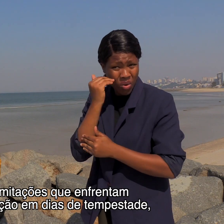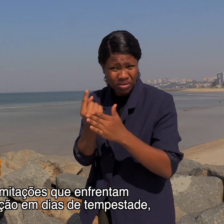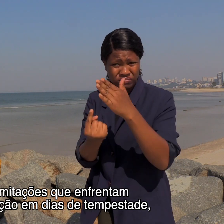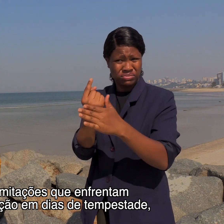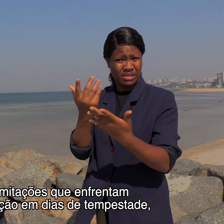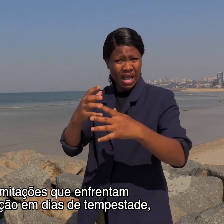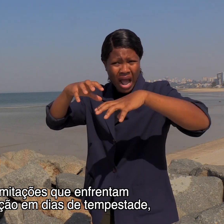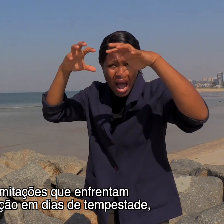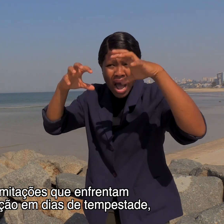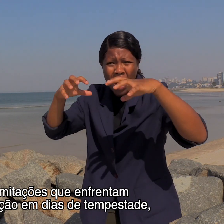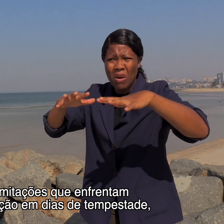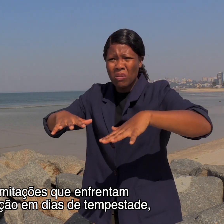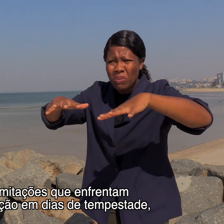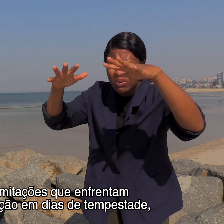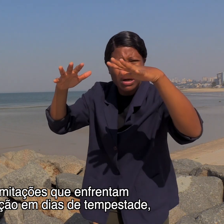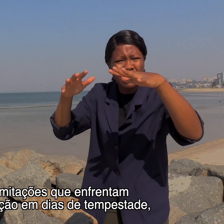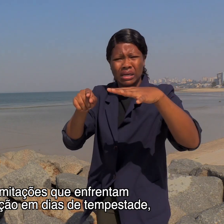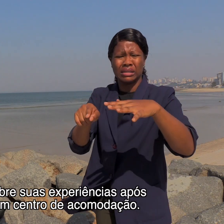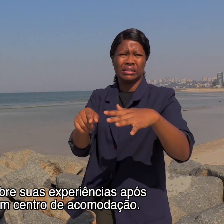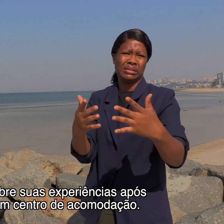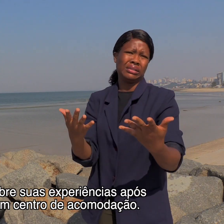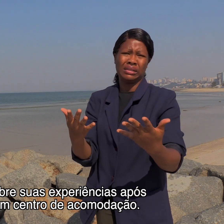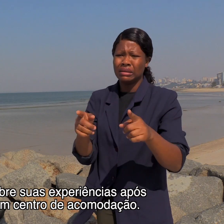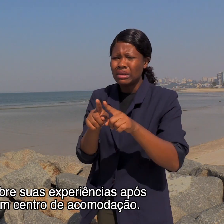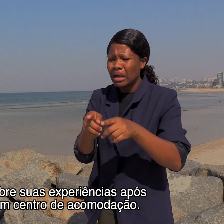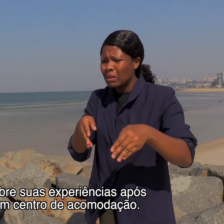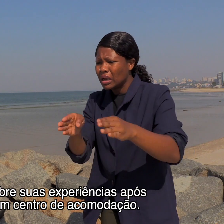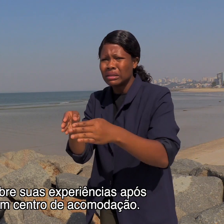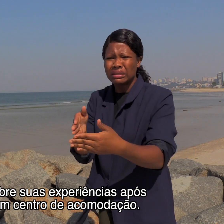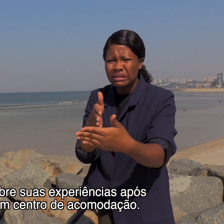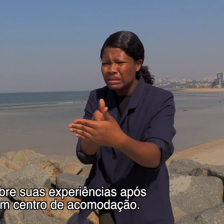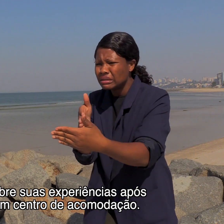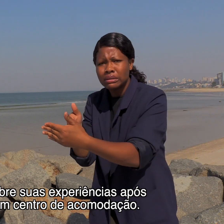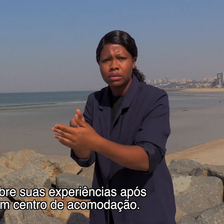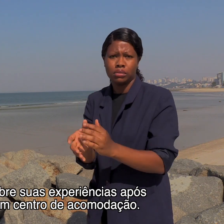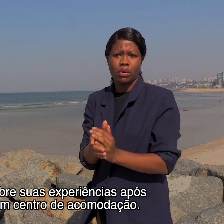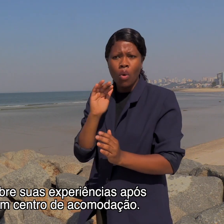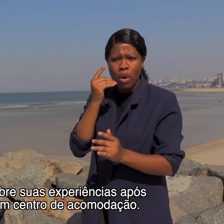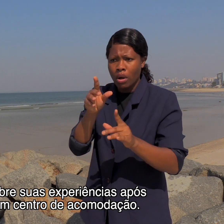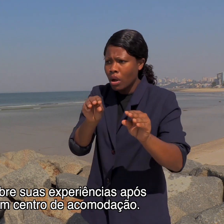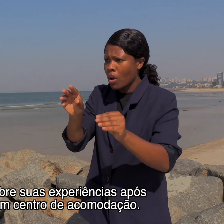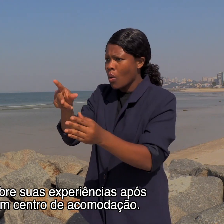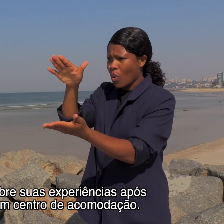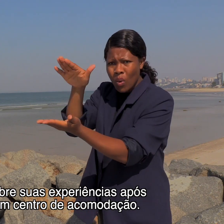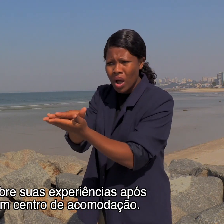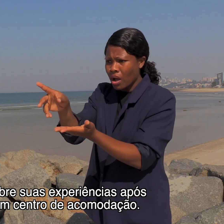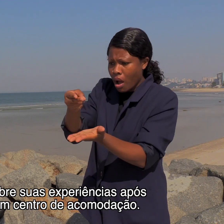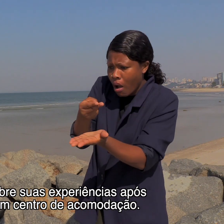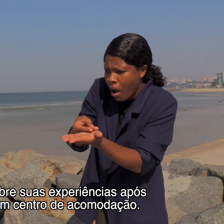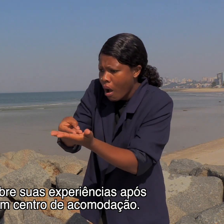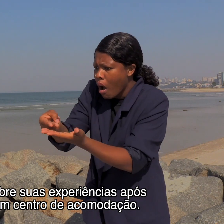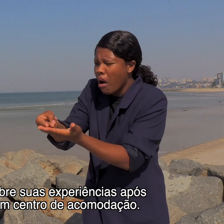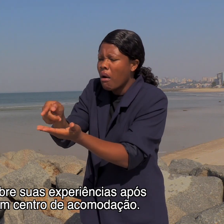a locomoção em dias de tempestade, bem como sobre suas experiências após passar por um centro